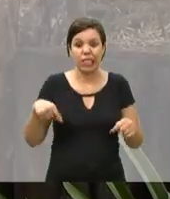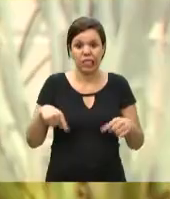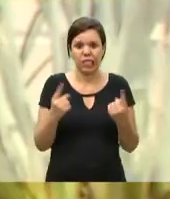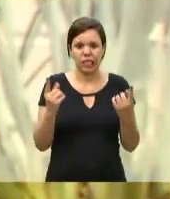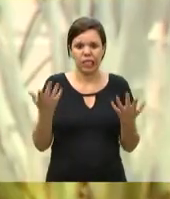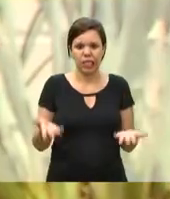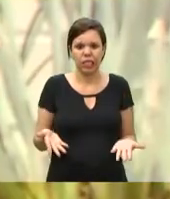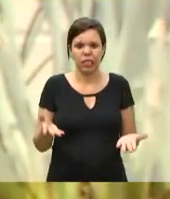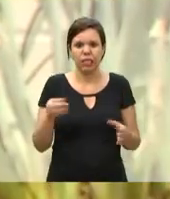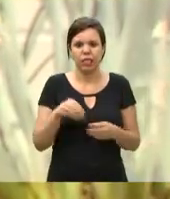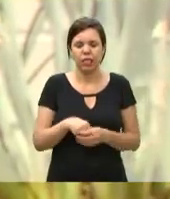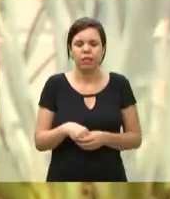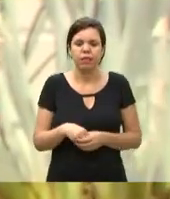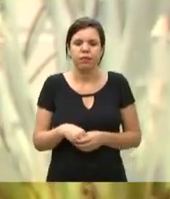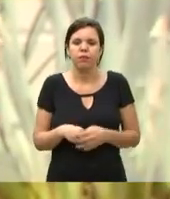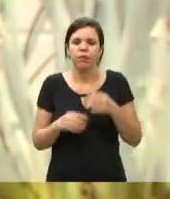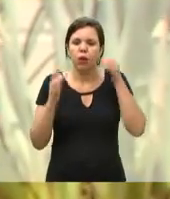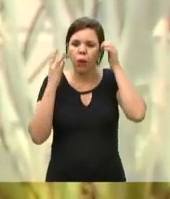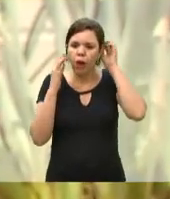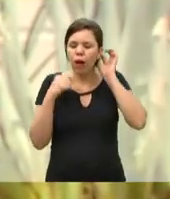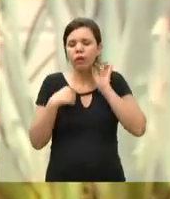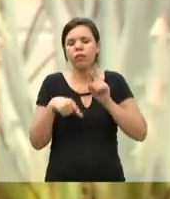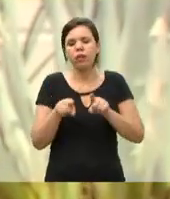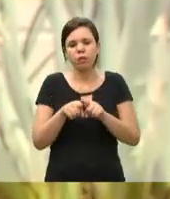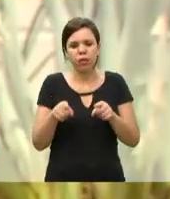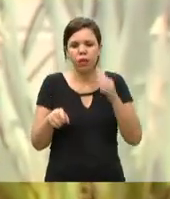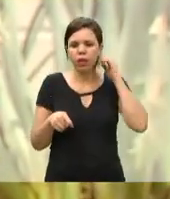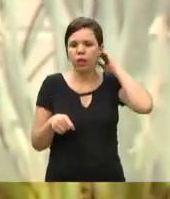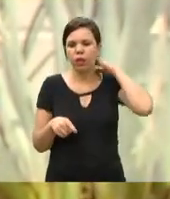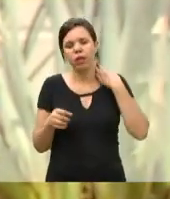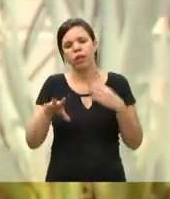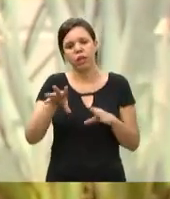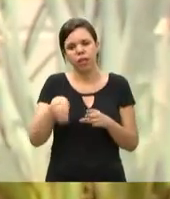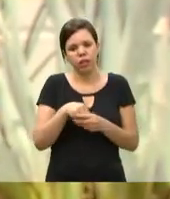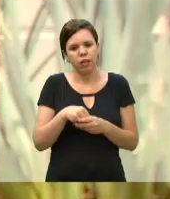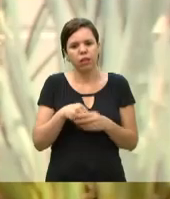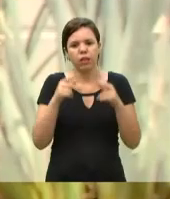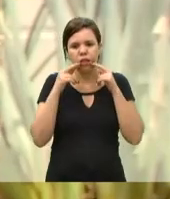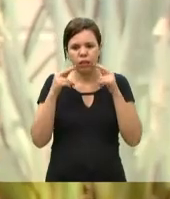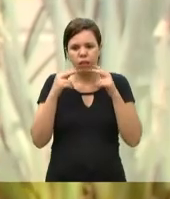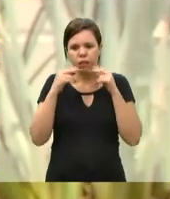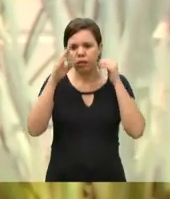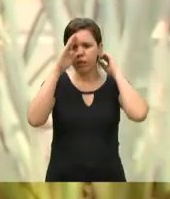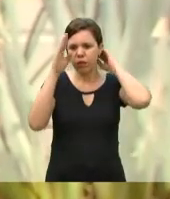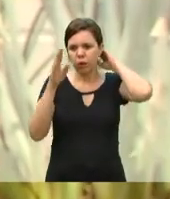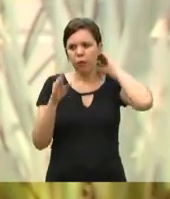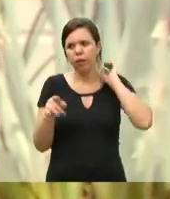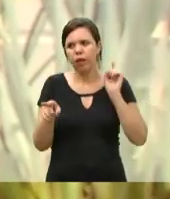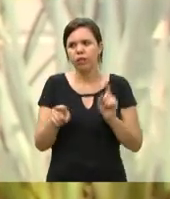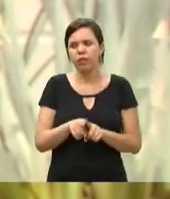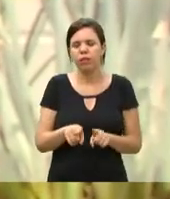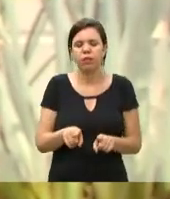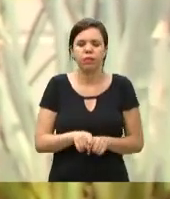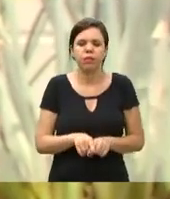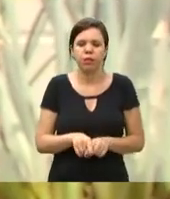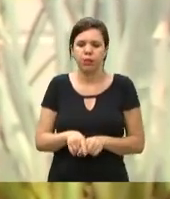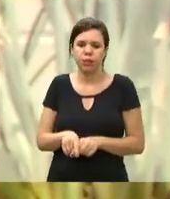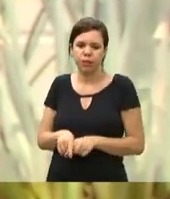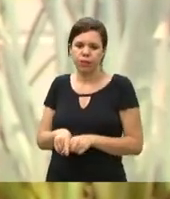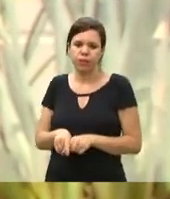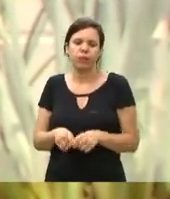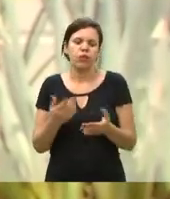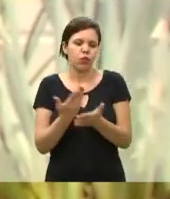desafios. Eu acho que tanto na atualização, né, principalmente na atualização aí,